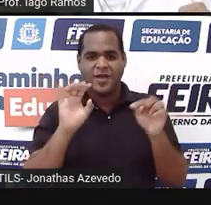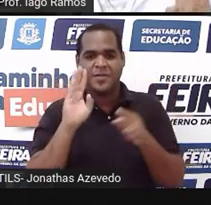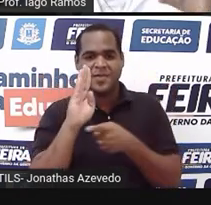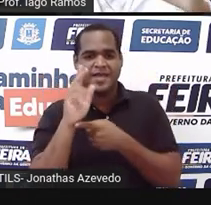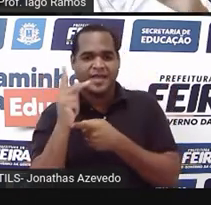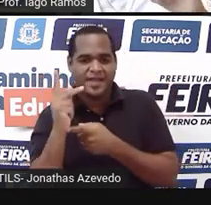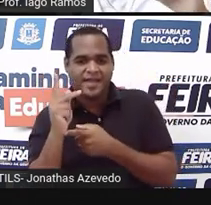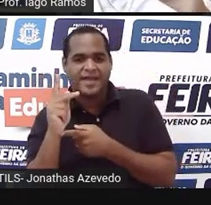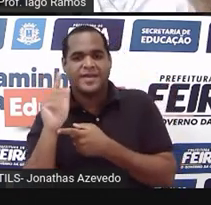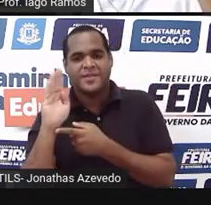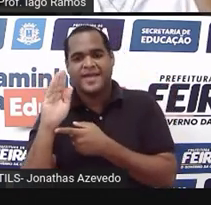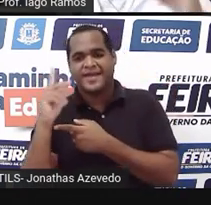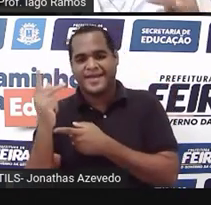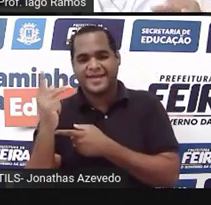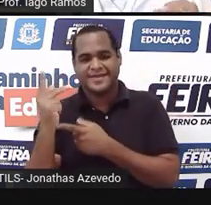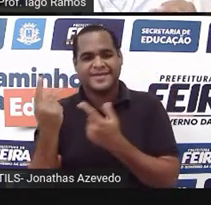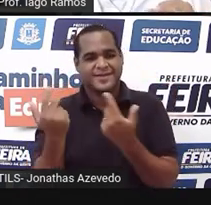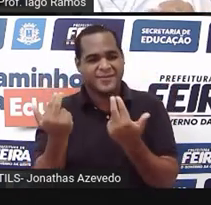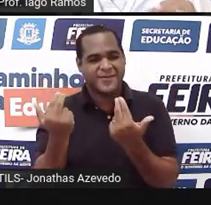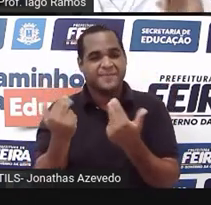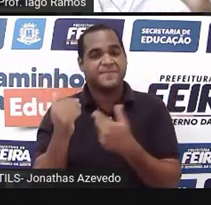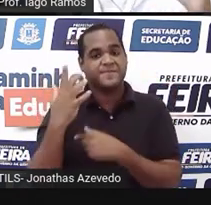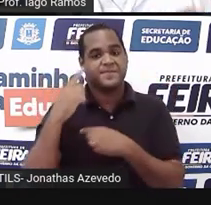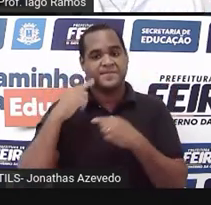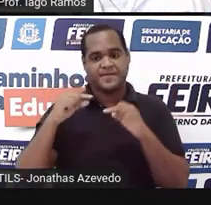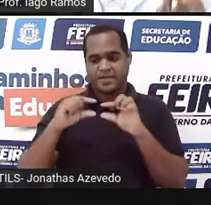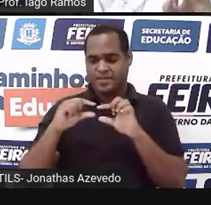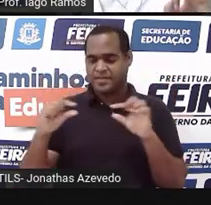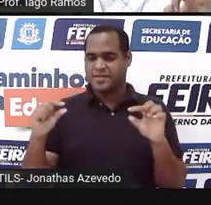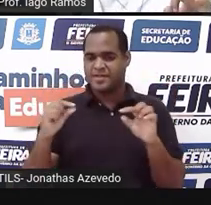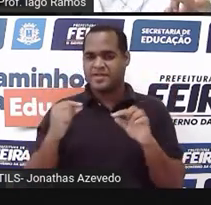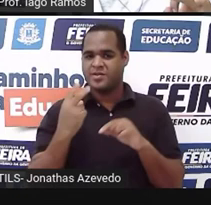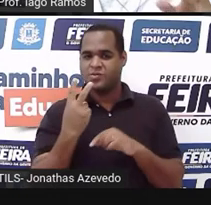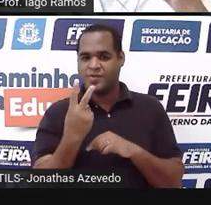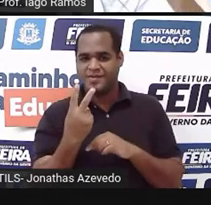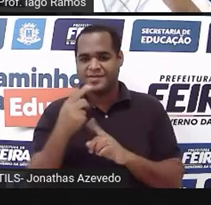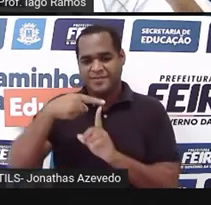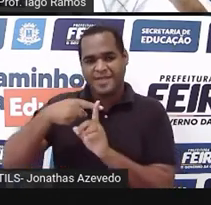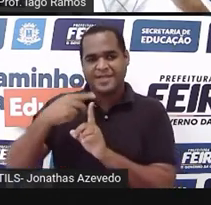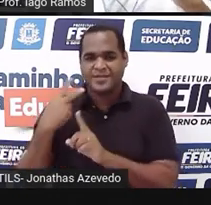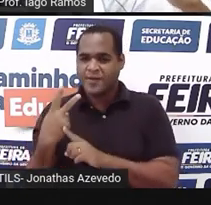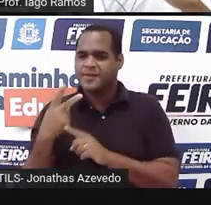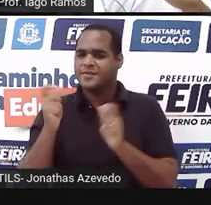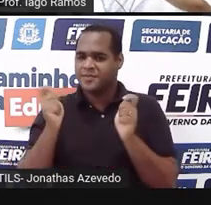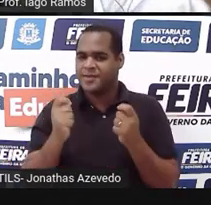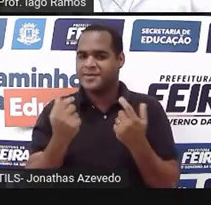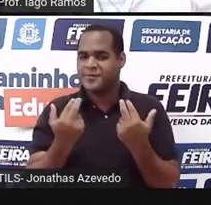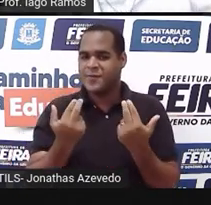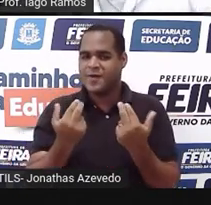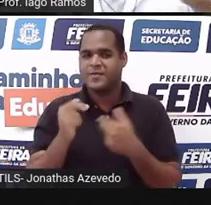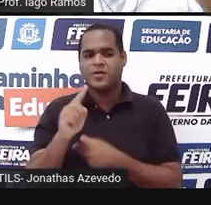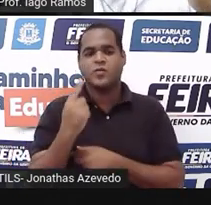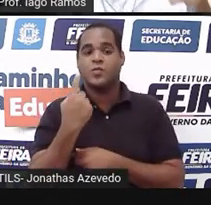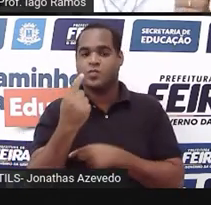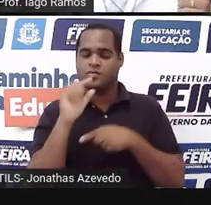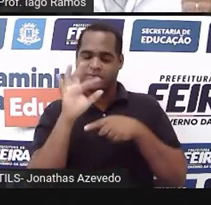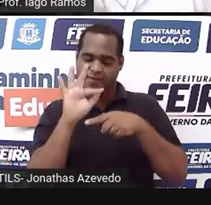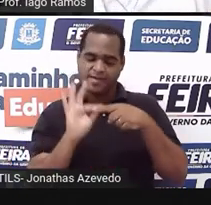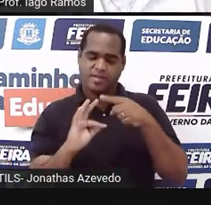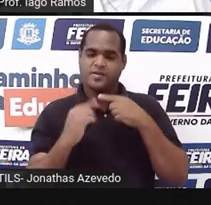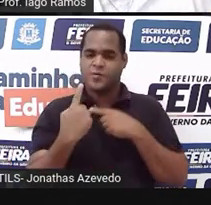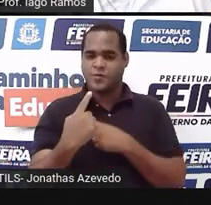certo é isso que a gente vai fazer ó parte de baixo é dois é igual então a gente escreve apenas uma fração